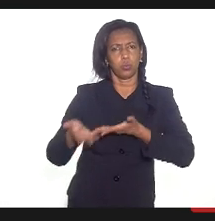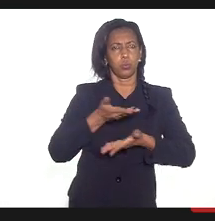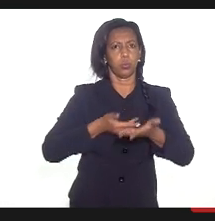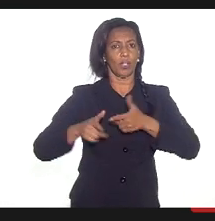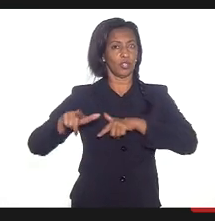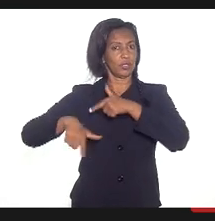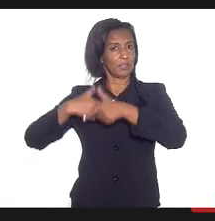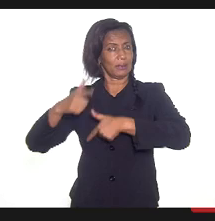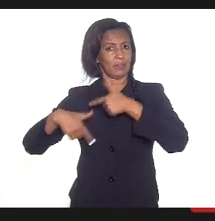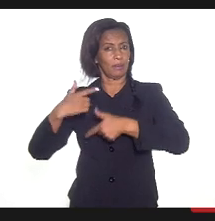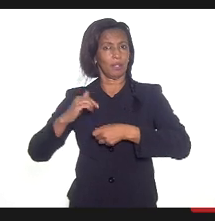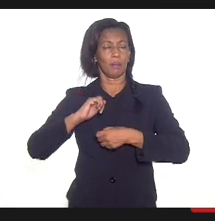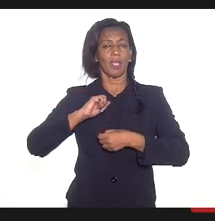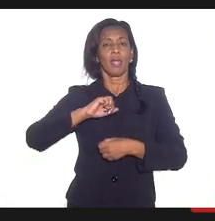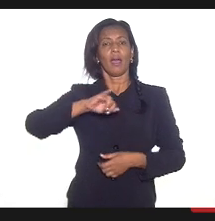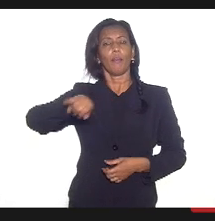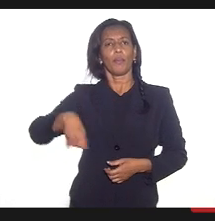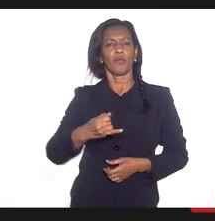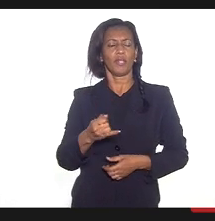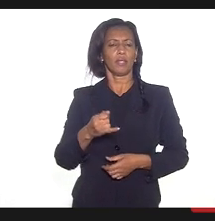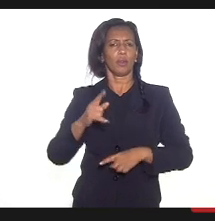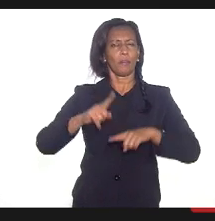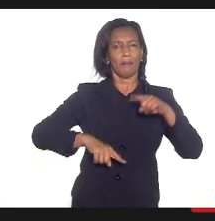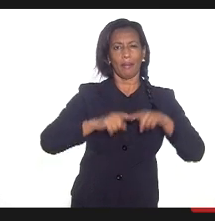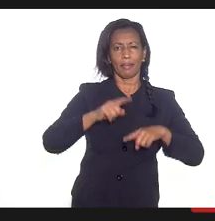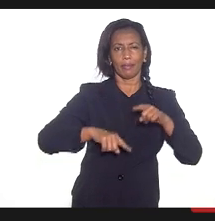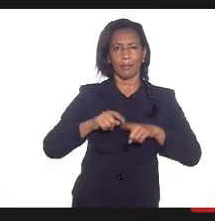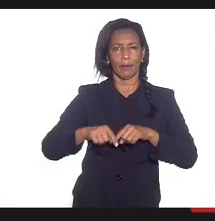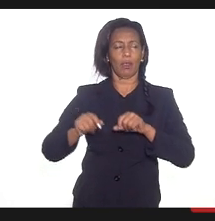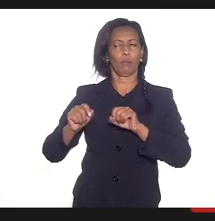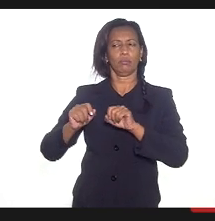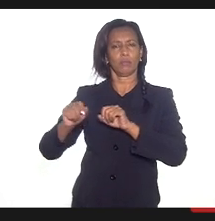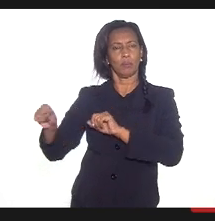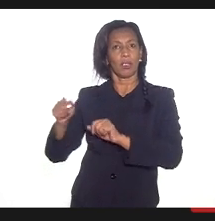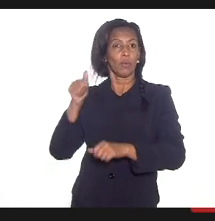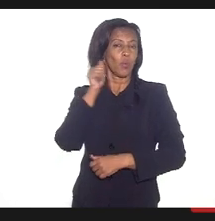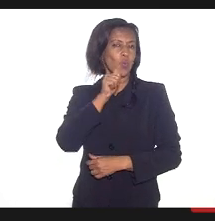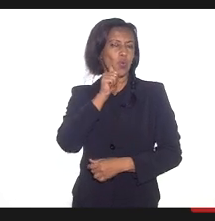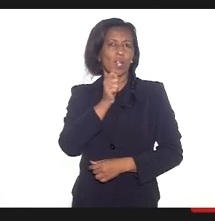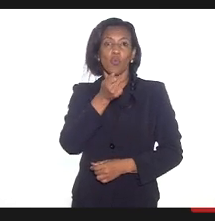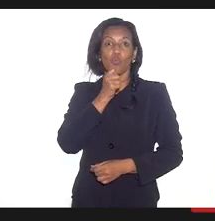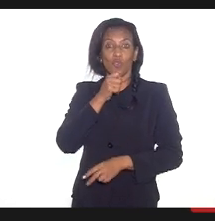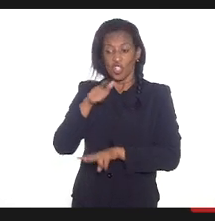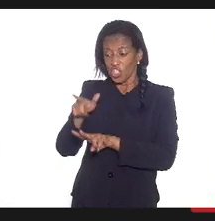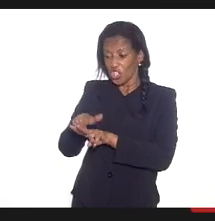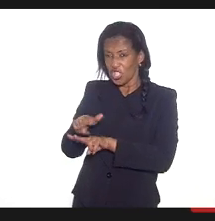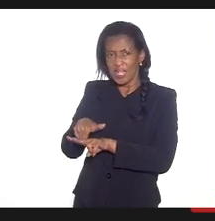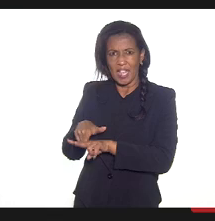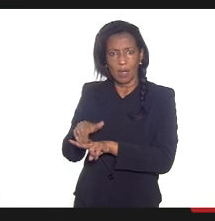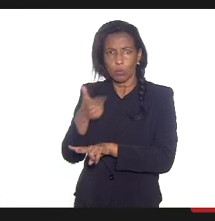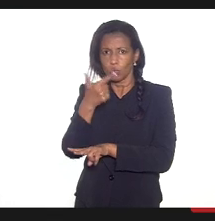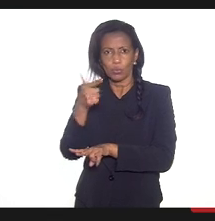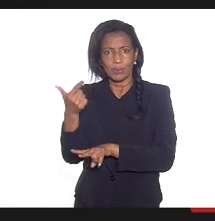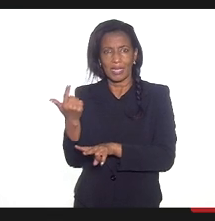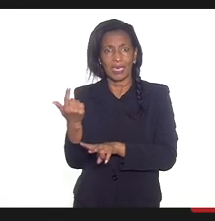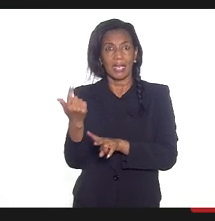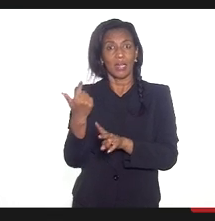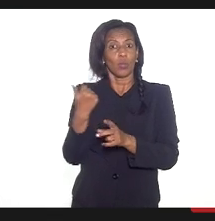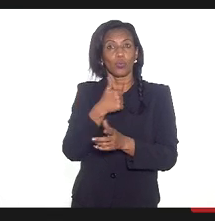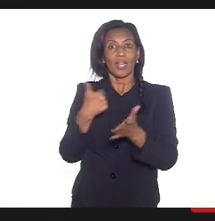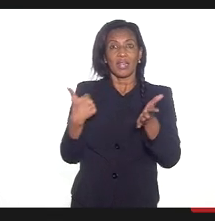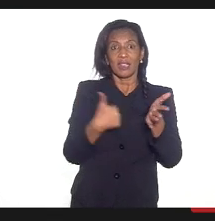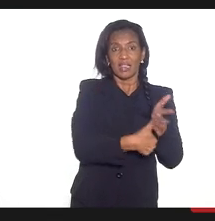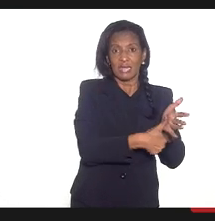com recicláveis também com essas mulheres, porque são mulheres que não têm desde chinelo até identidade, né?